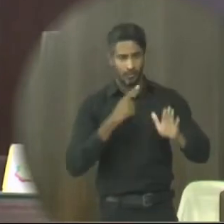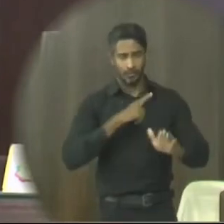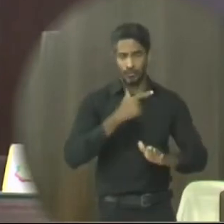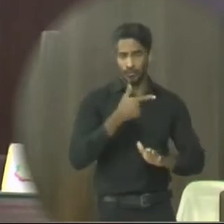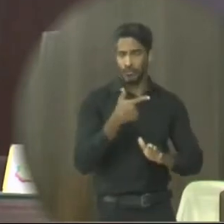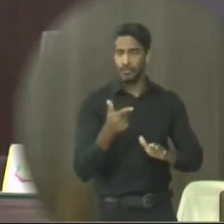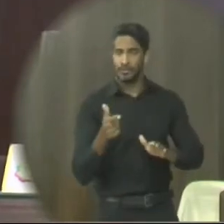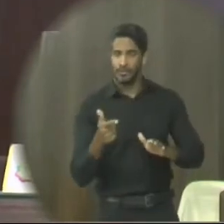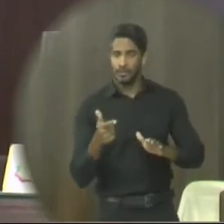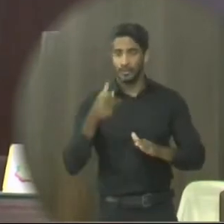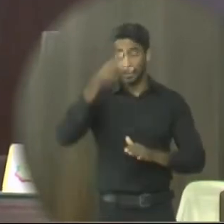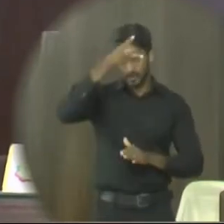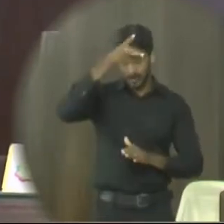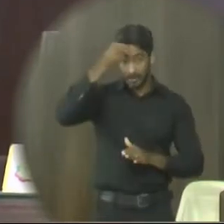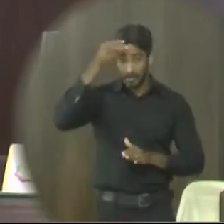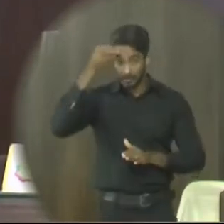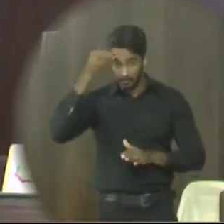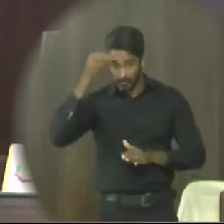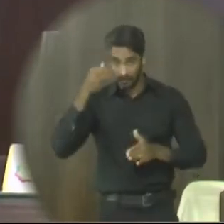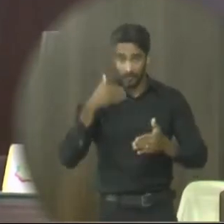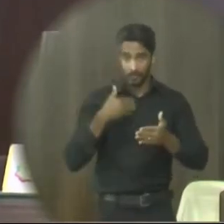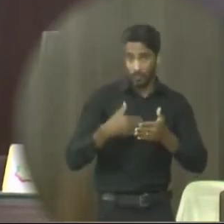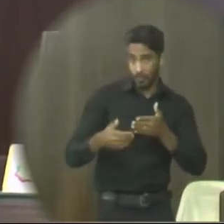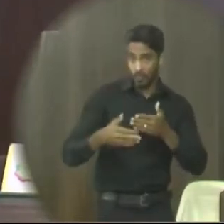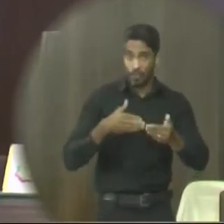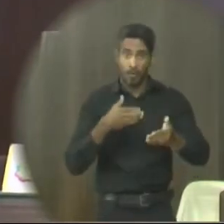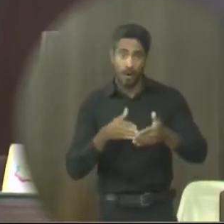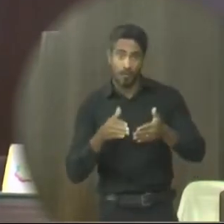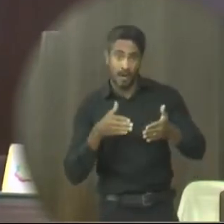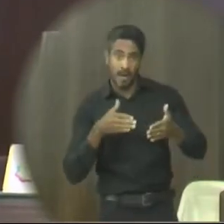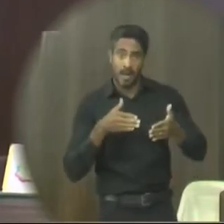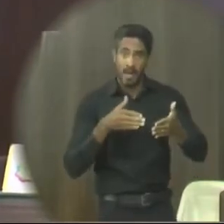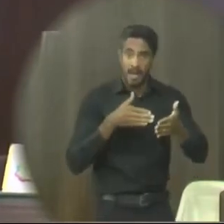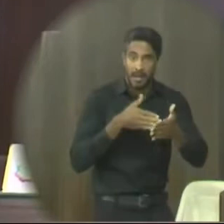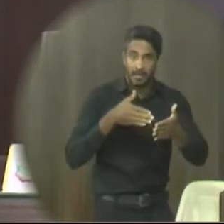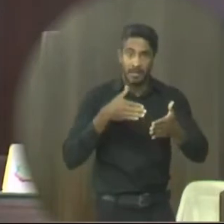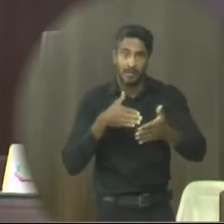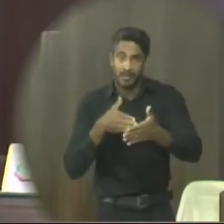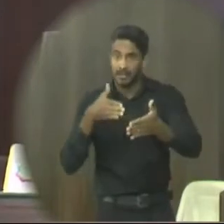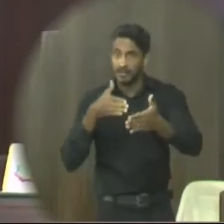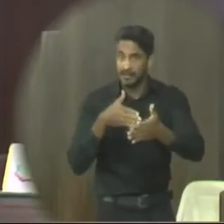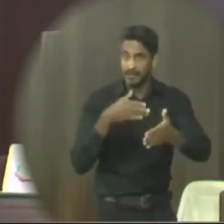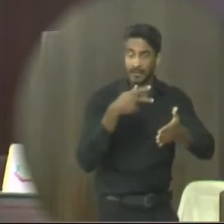o Prefeito Municipal a qualquer legalidade para se inferir